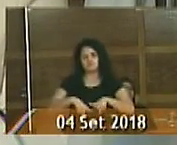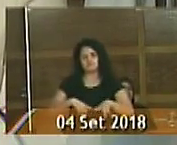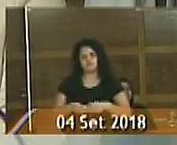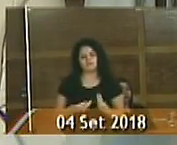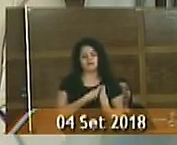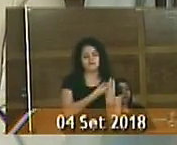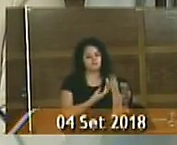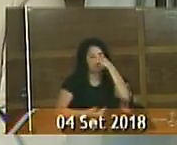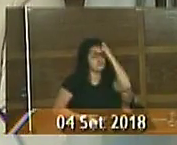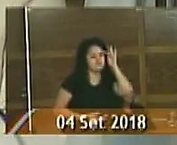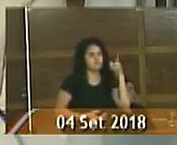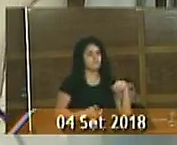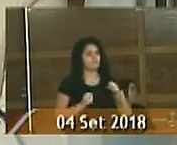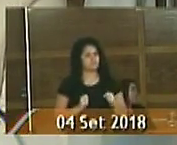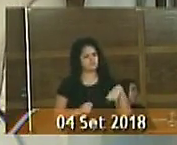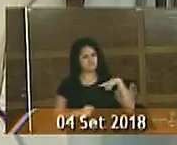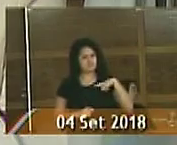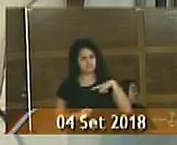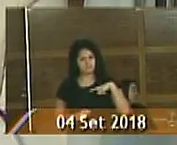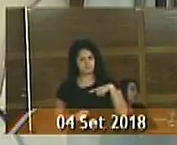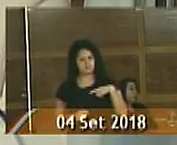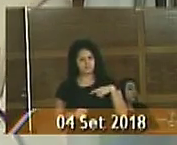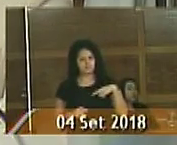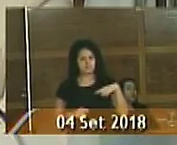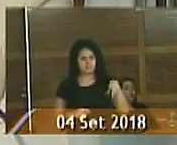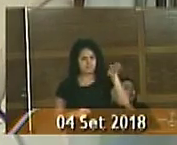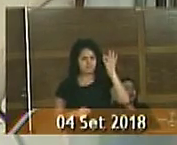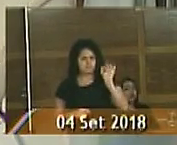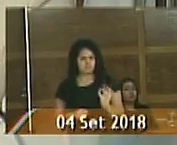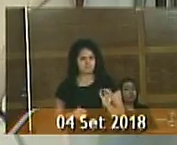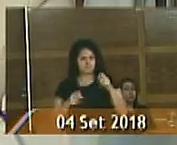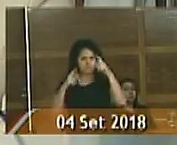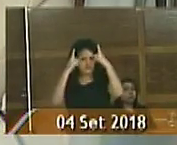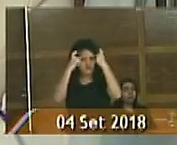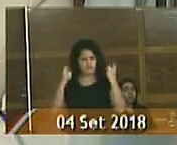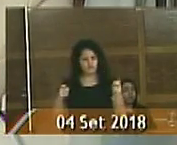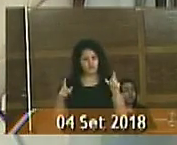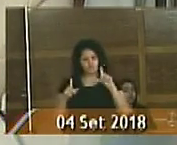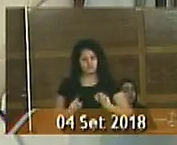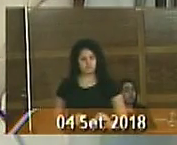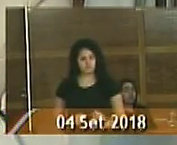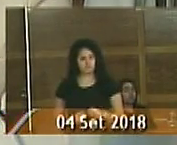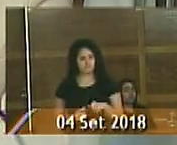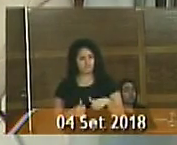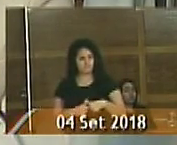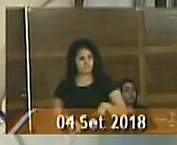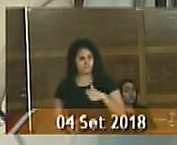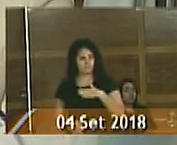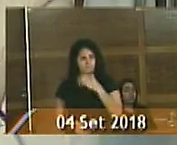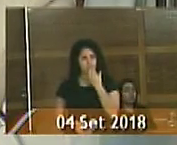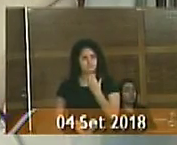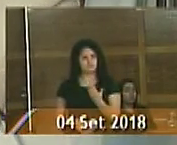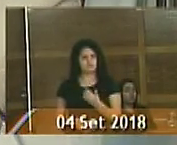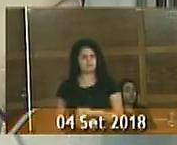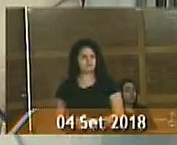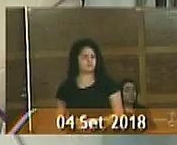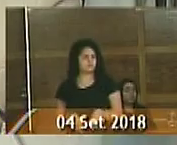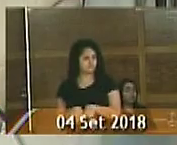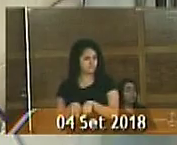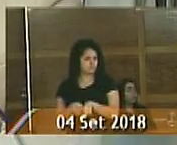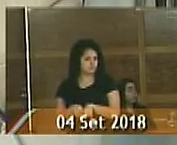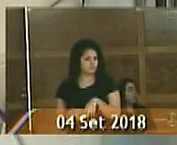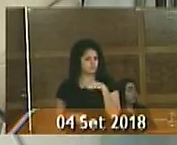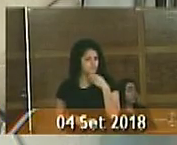população, pode ter certeza que a violência diminui, gente. A violência diminui. Então, fica aqui o meu apelo e apelo a você